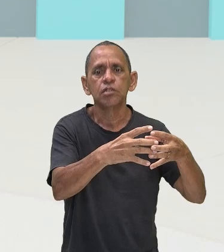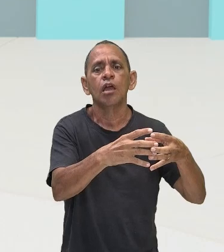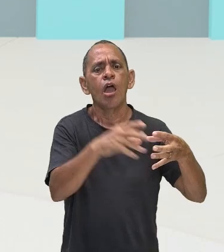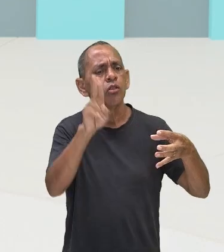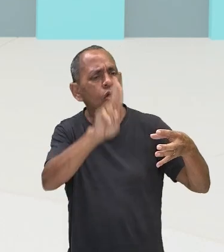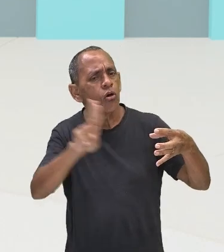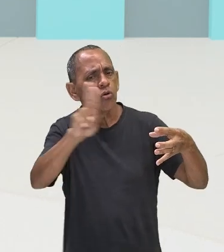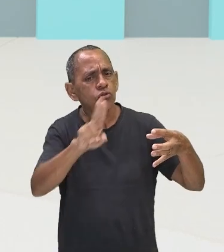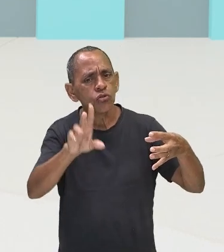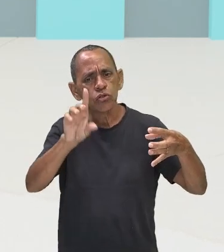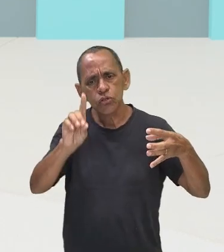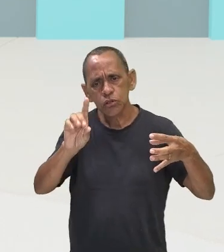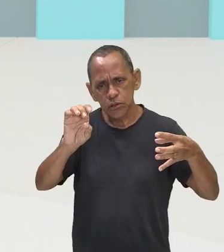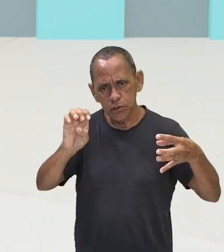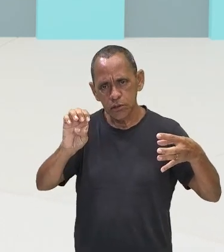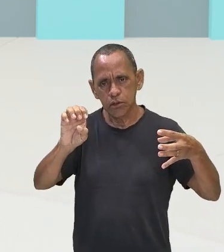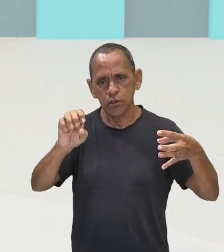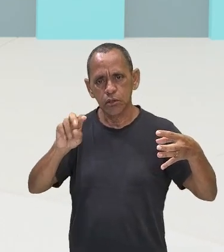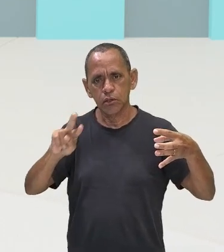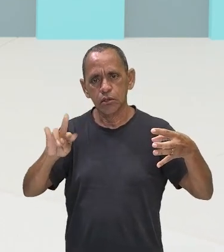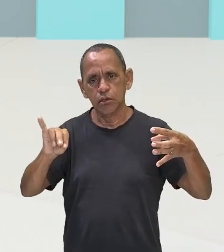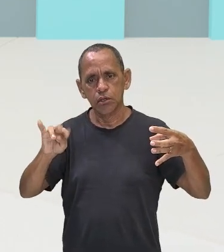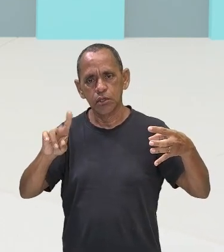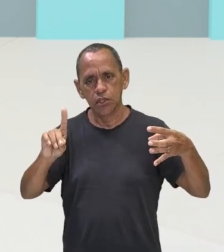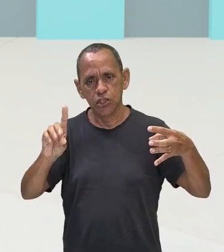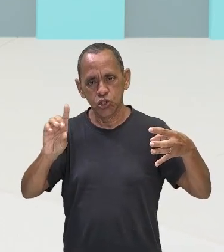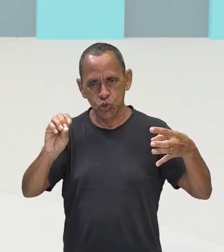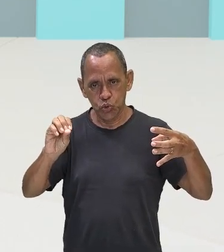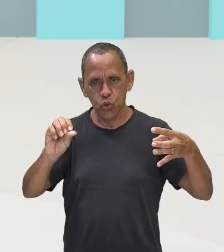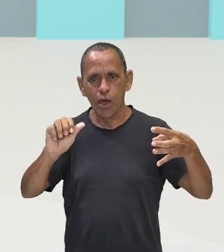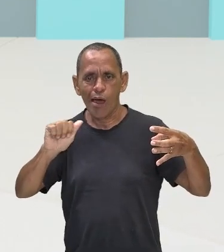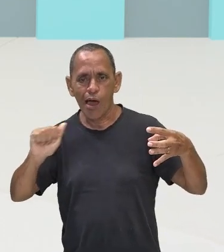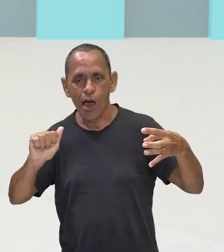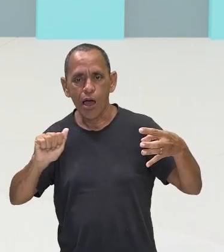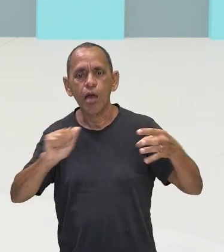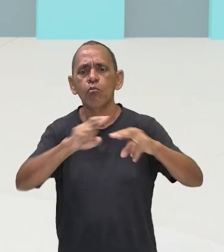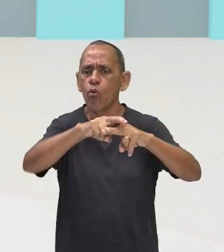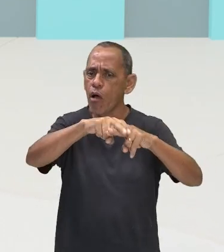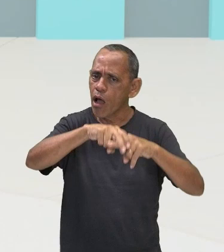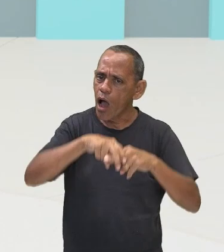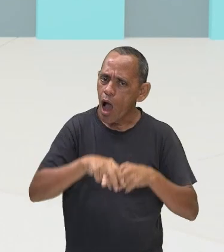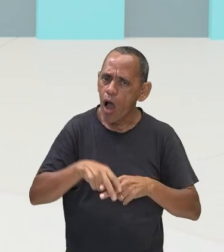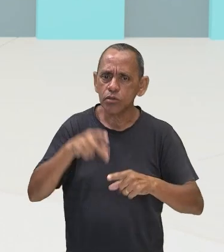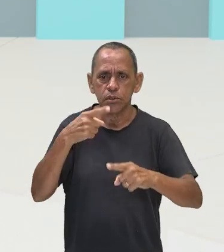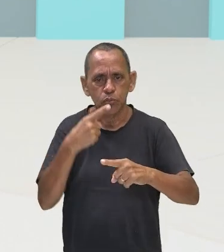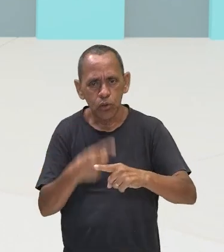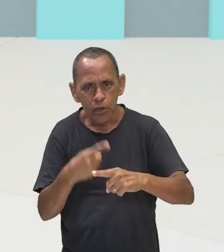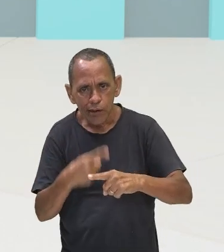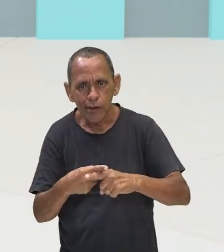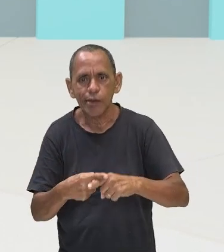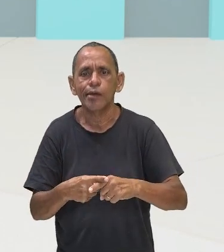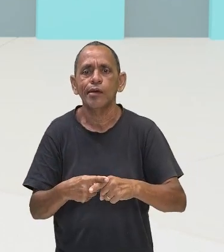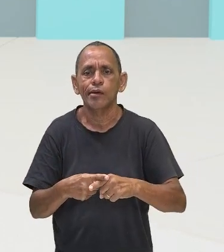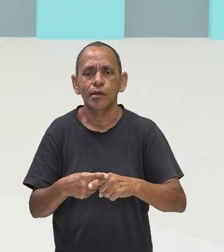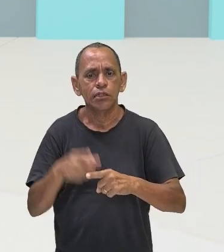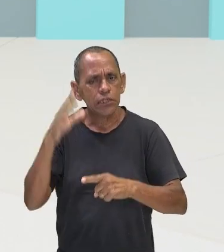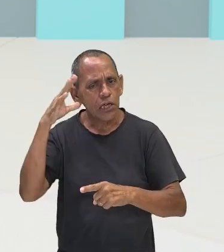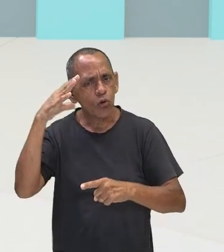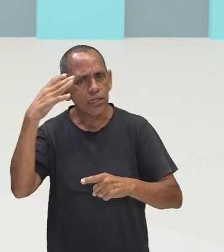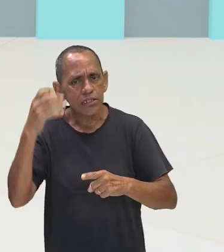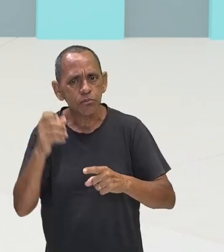de causa. Por causa disso, por que dessa situação? Então, eu